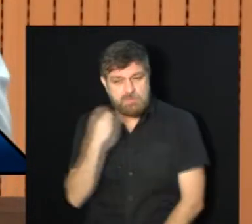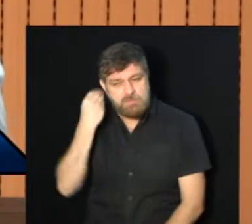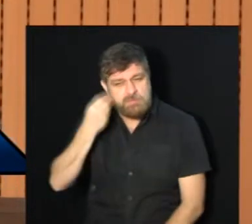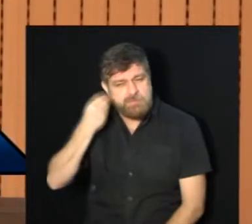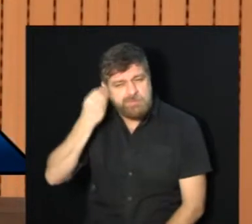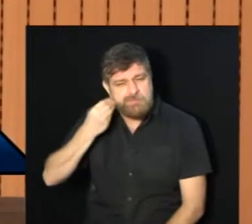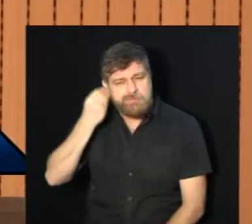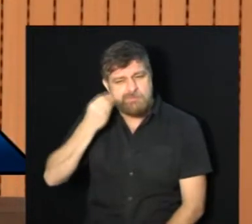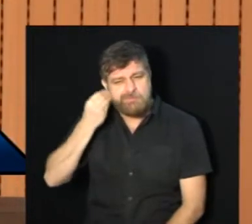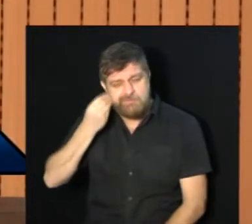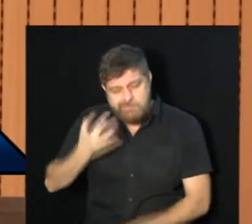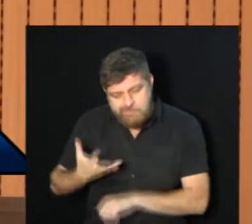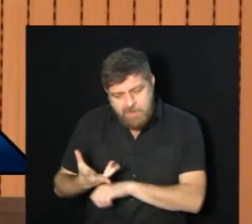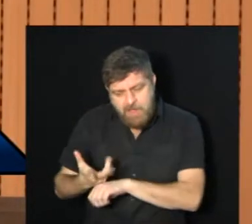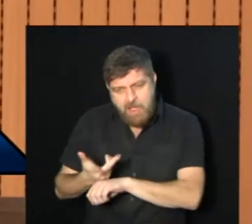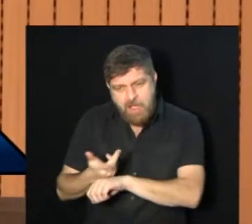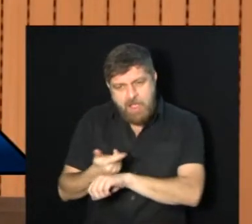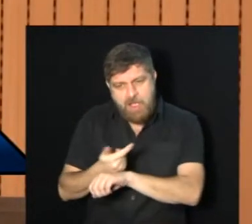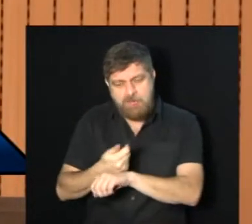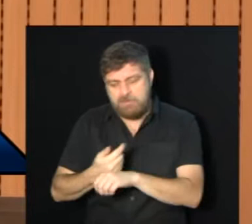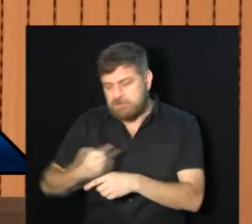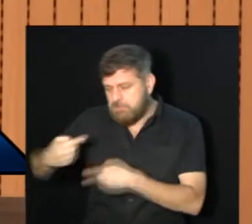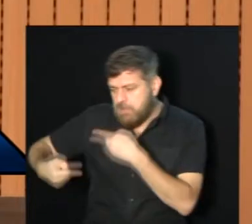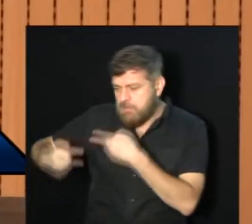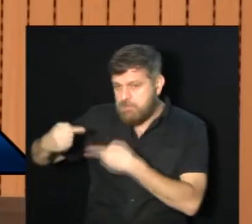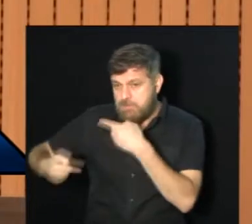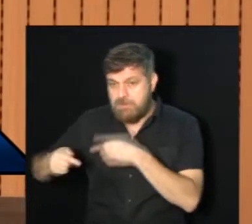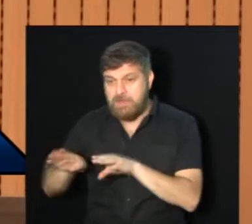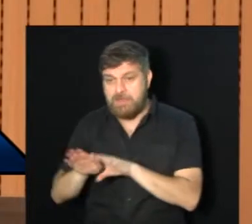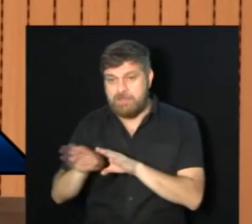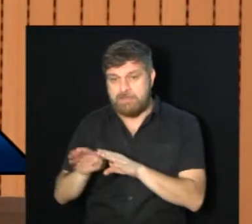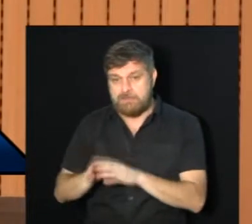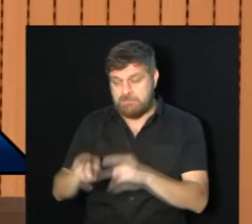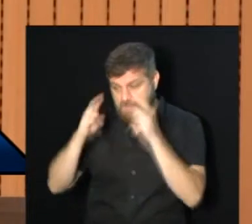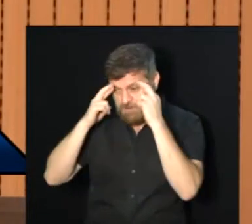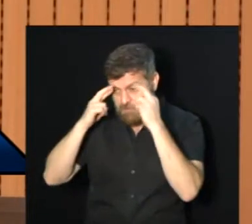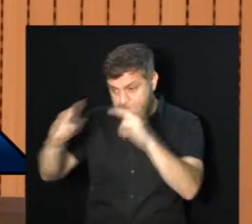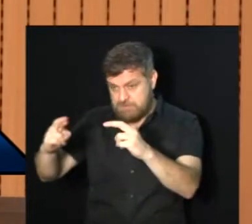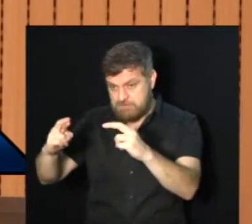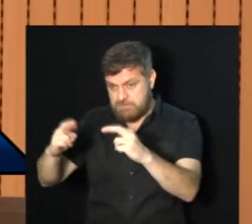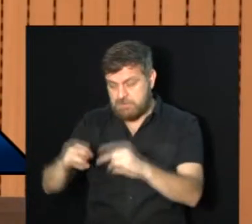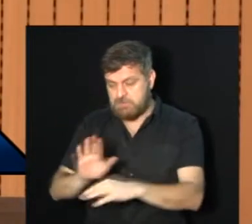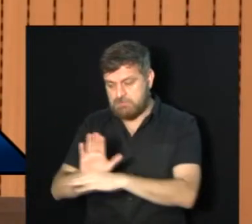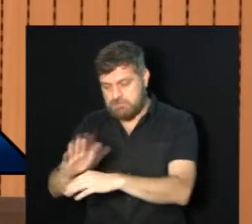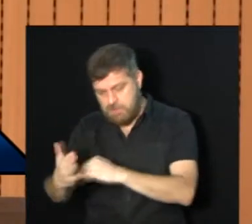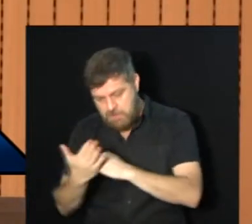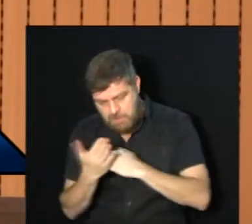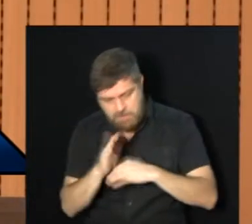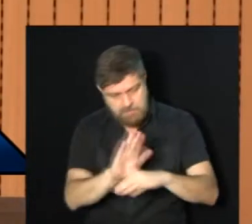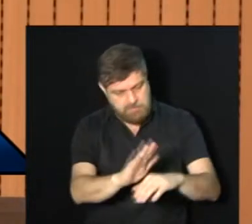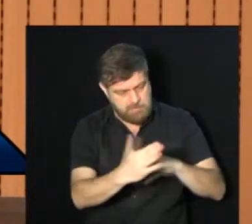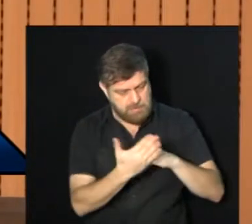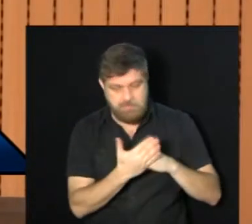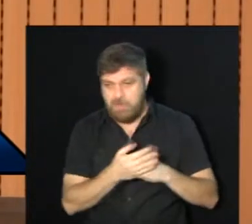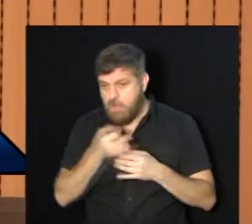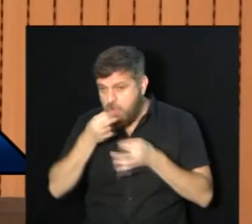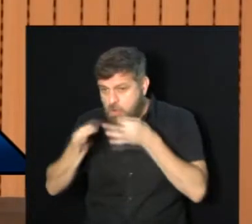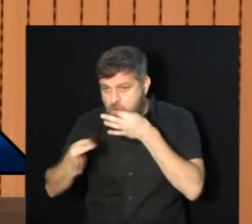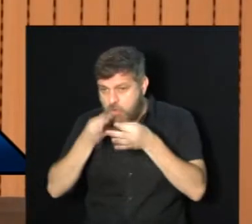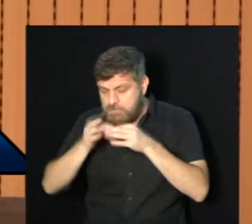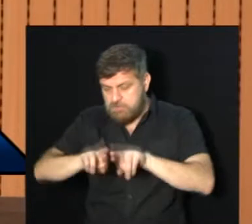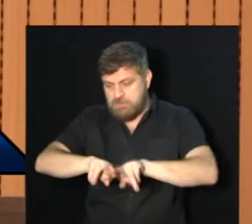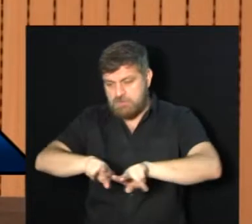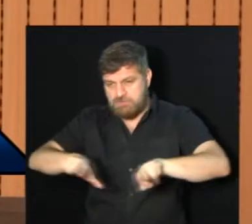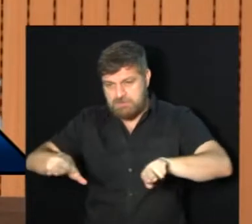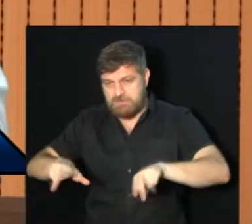desenvolver a habilidade da argumentação e respeito à diversidade de opiniões, além de construir